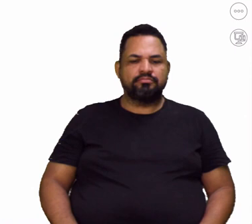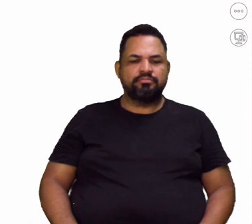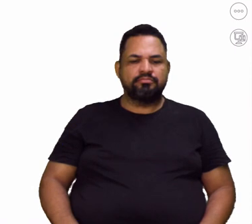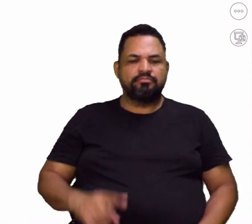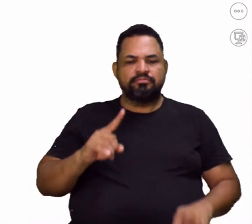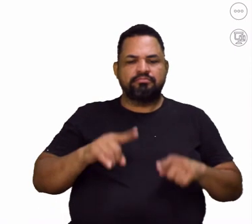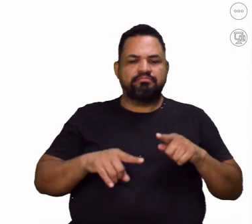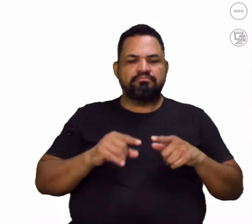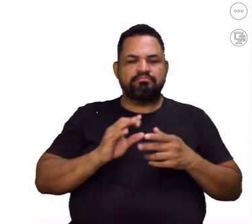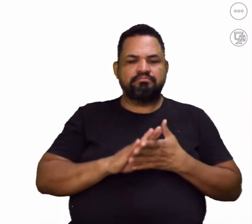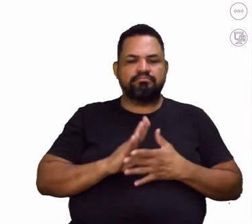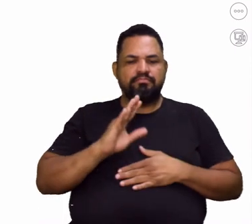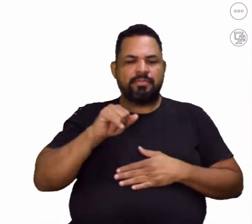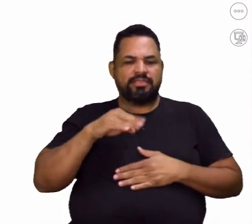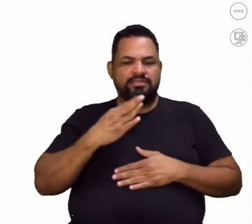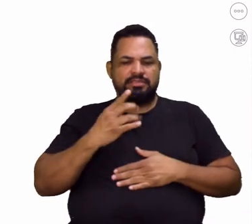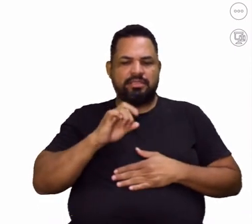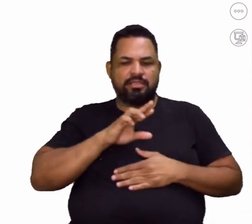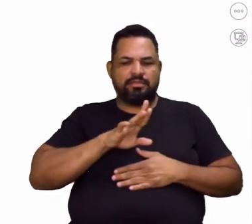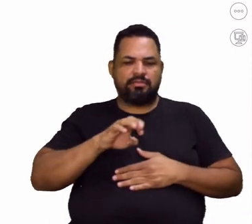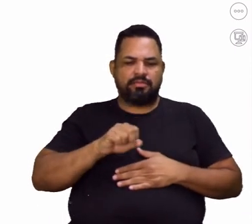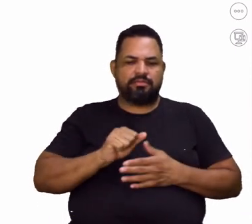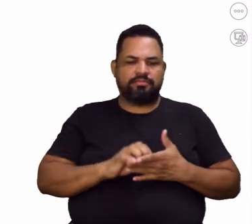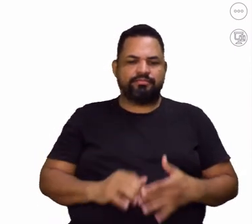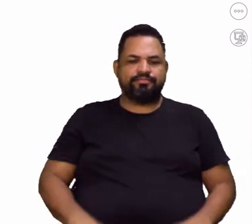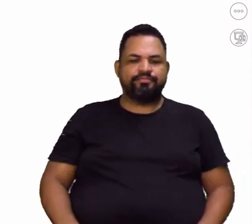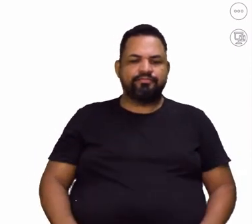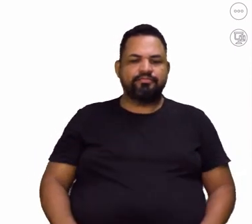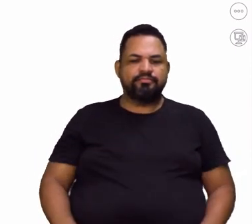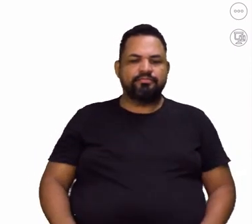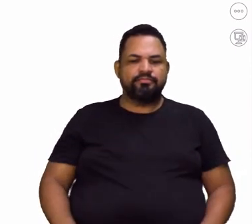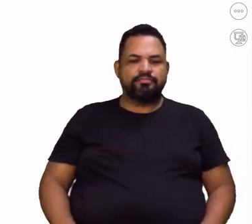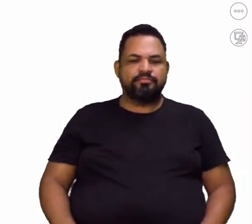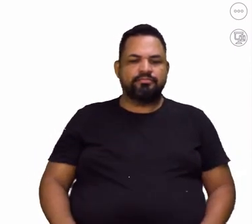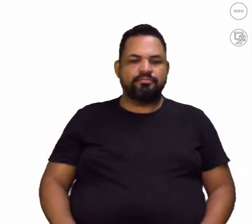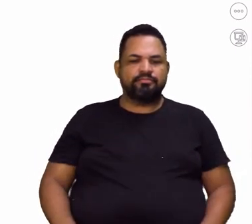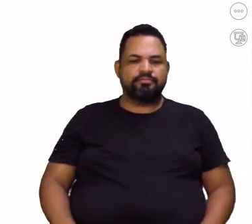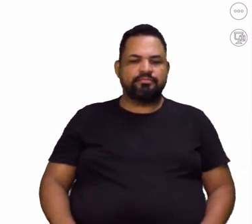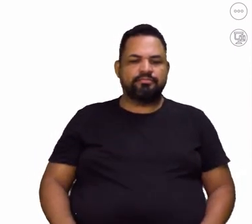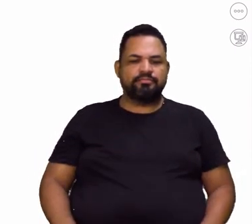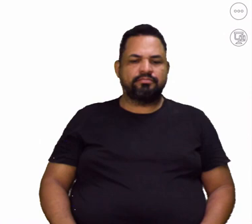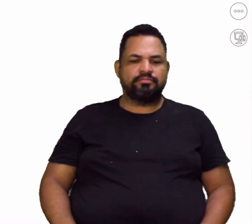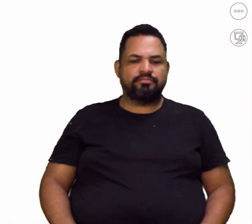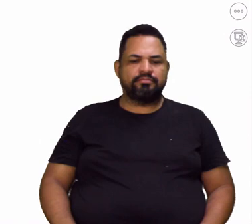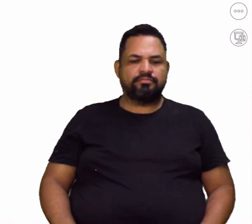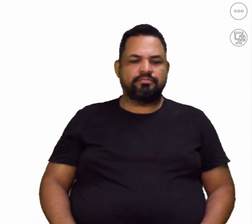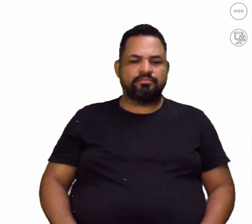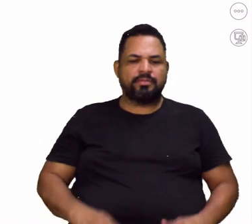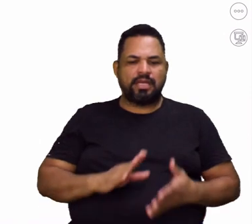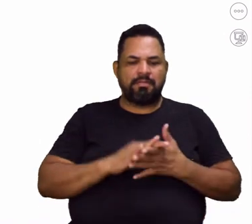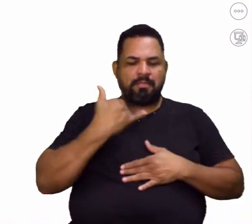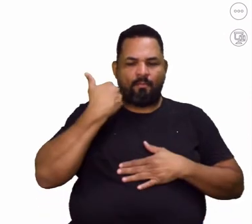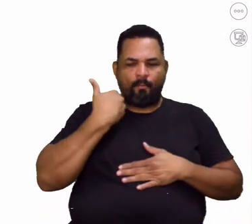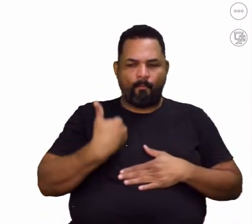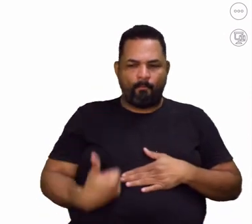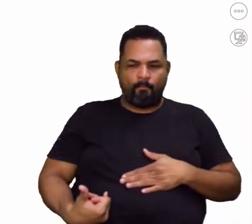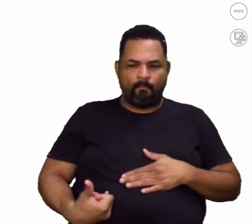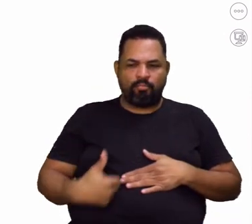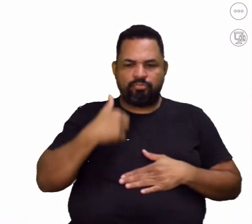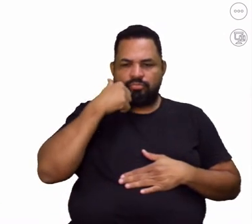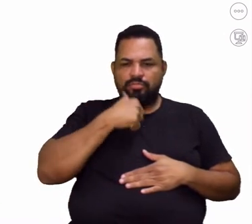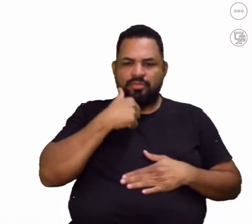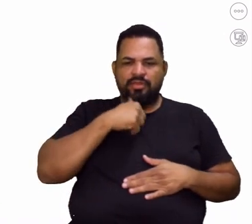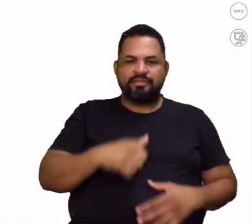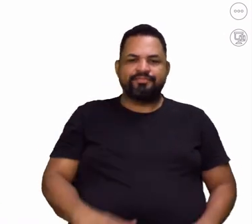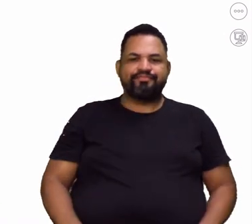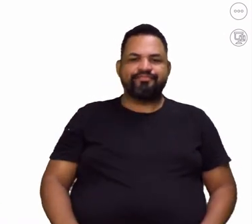Ela é macérrima. Aí, na variante popular, ela é magríssima. E geralmente a gente